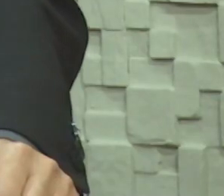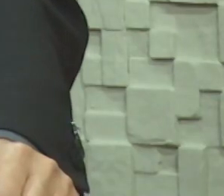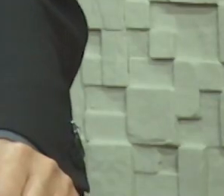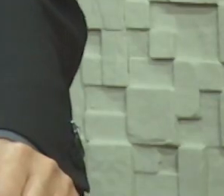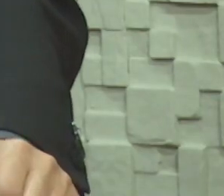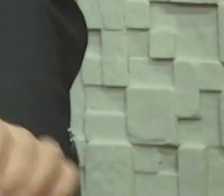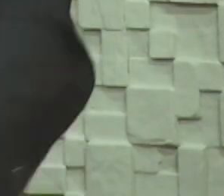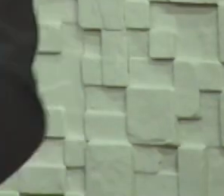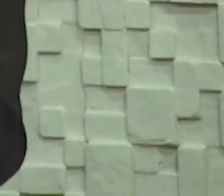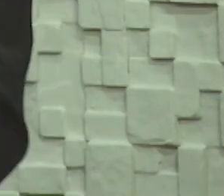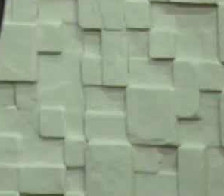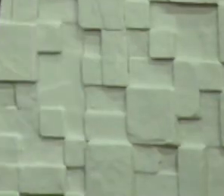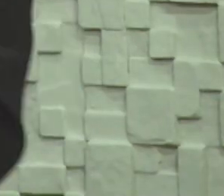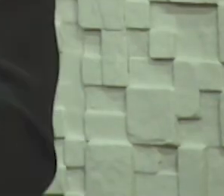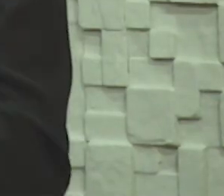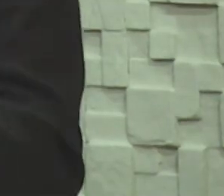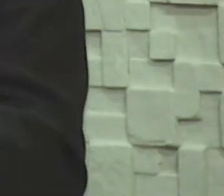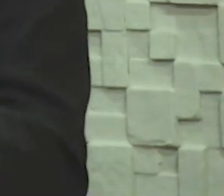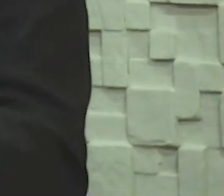diabetes